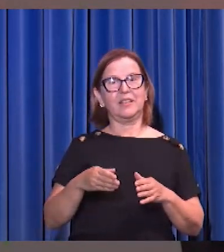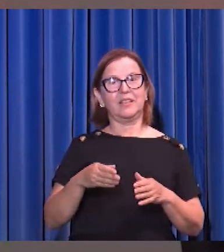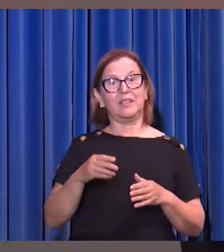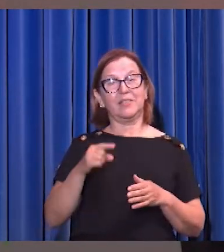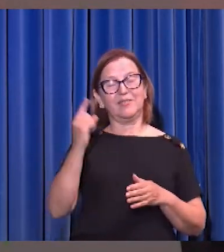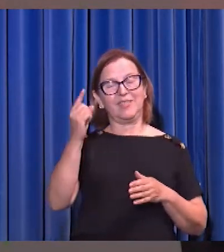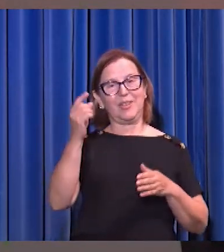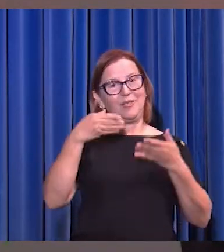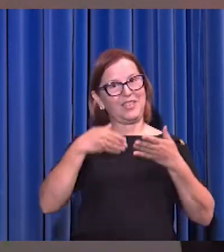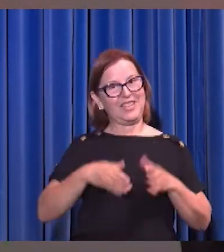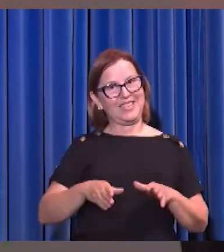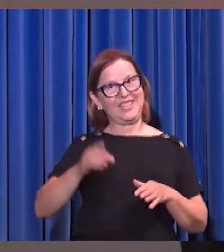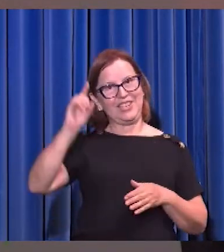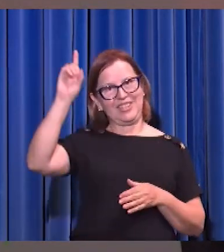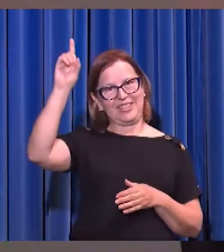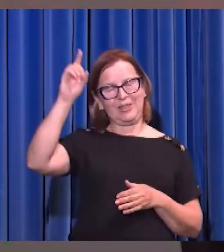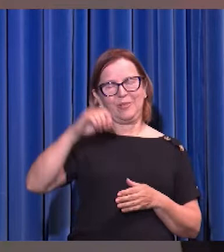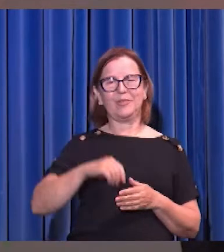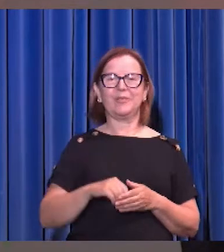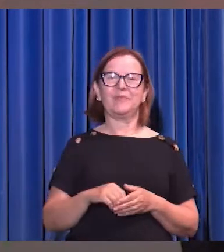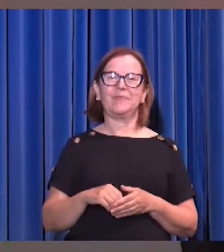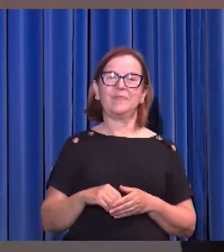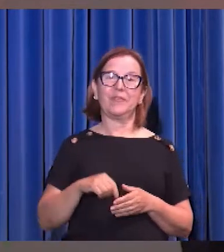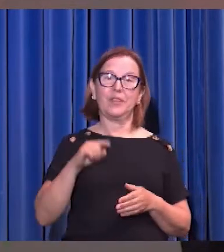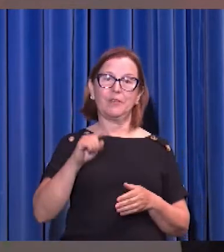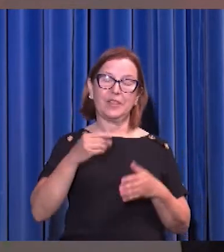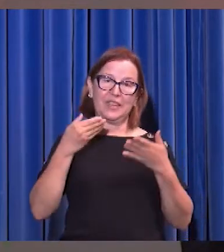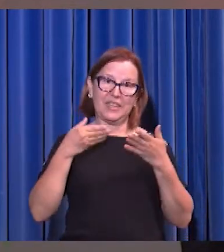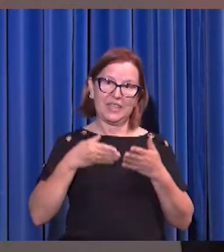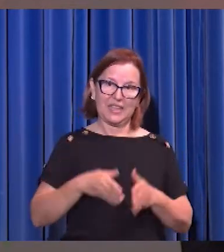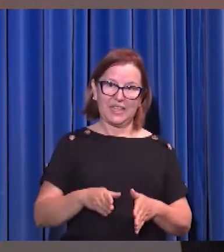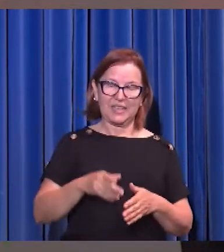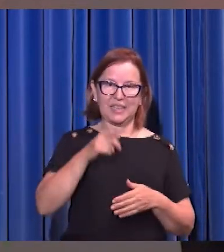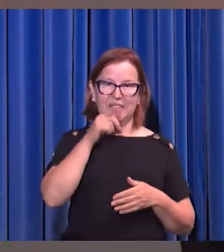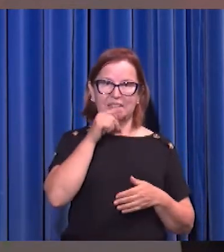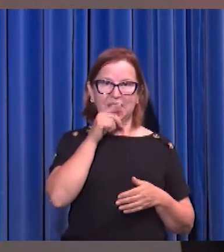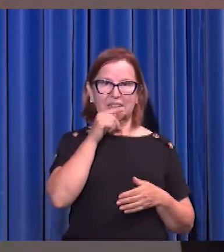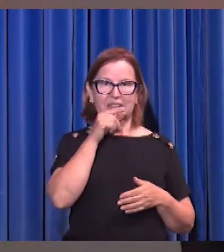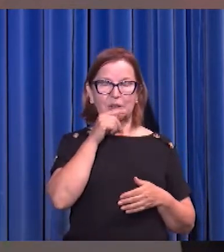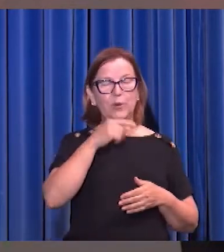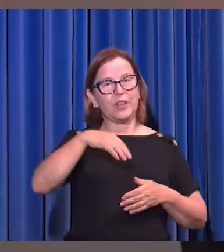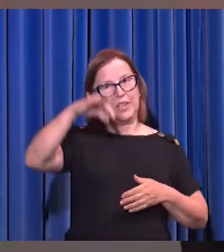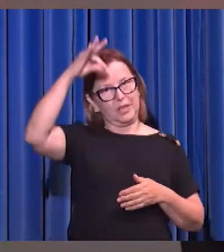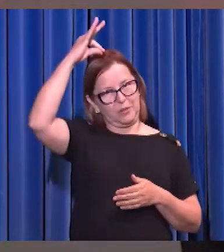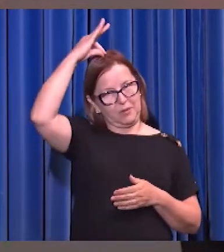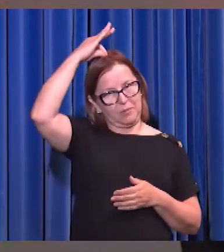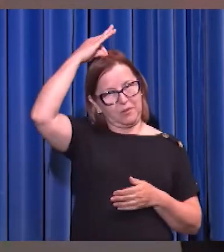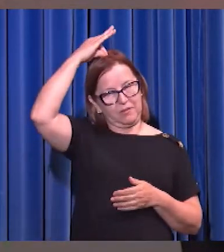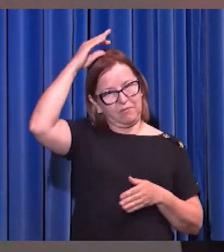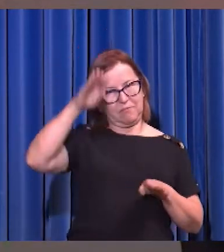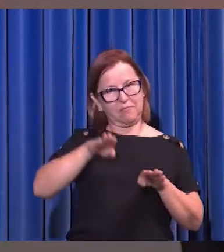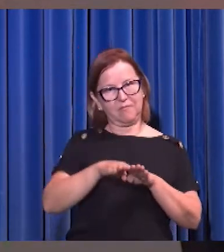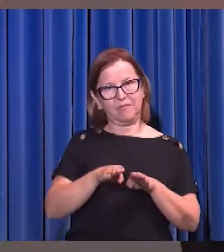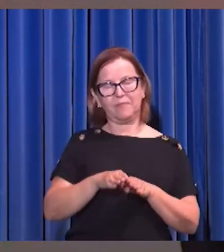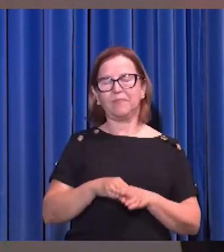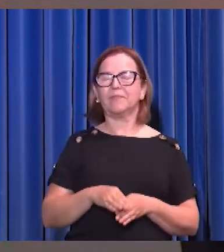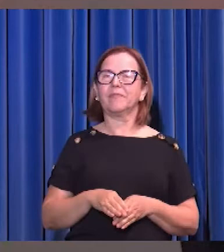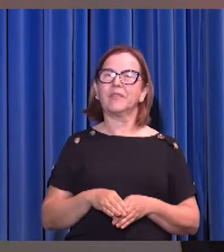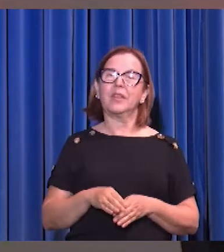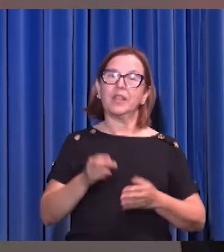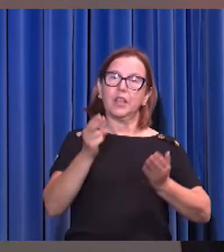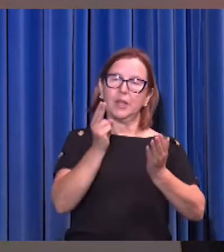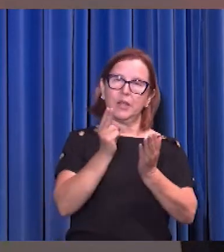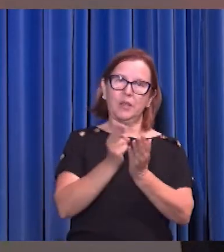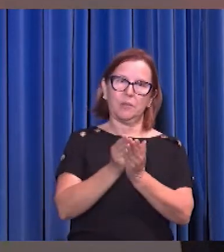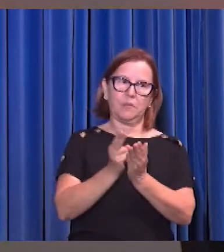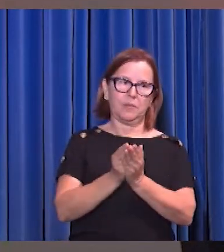Deus, que você nasça da água e do Espírito. E mesmo